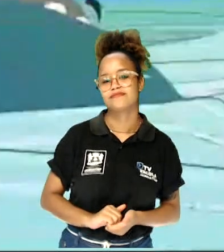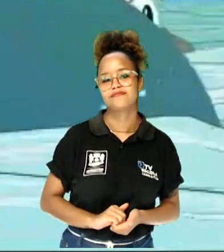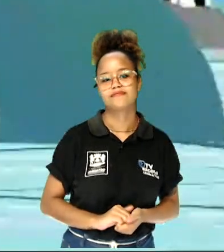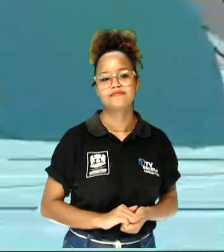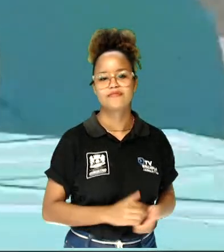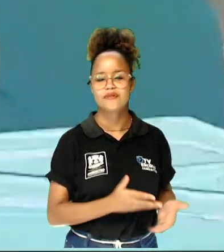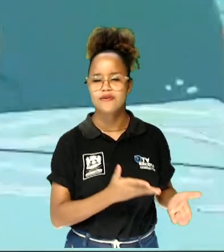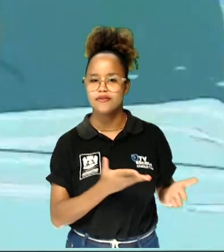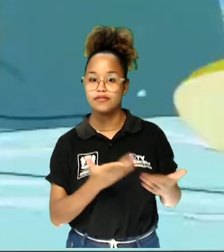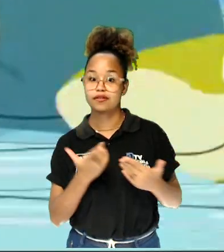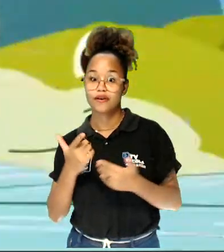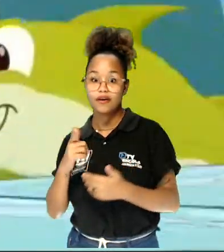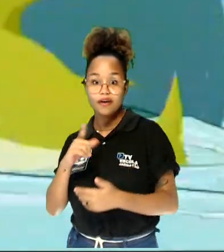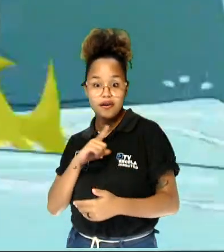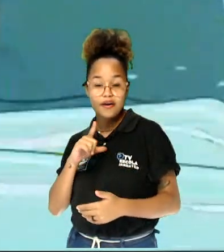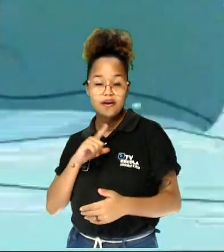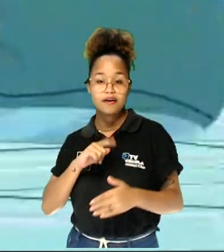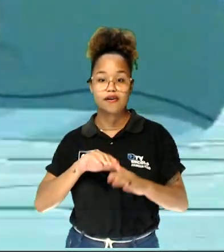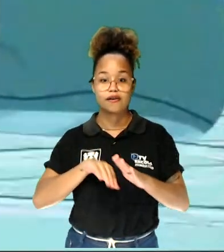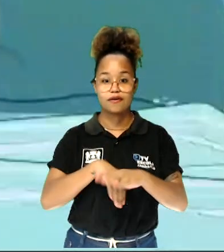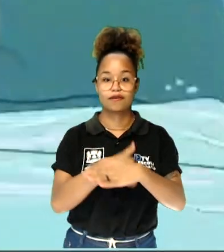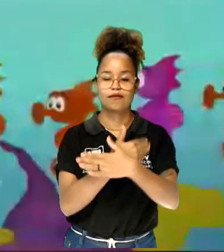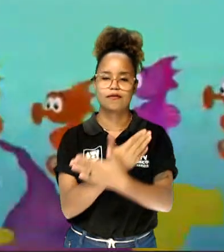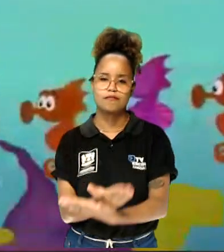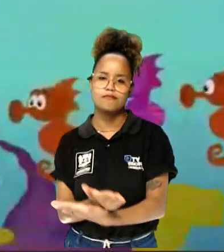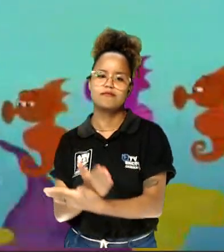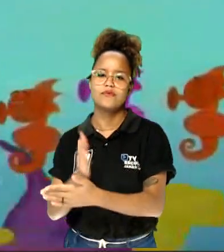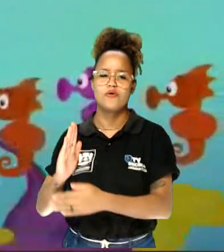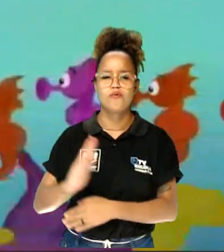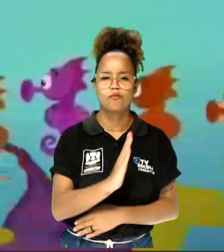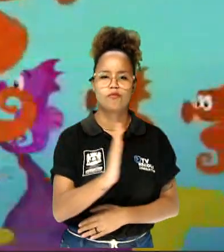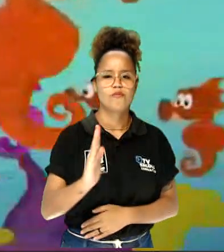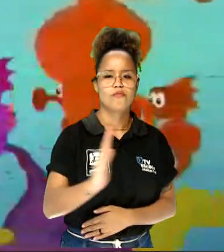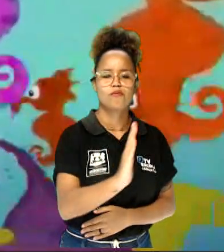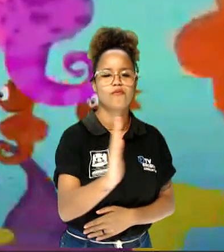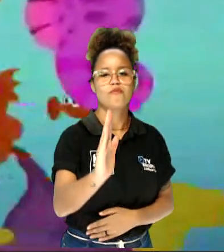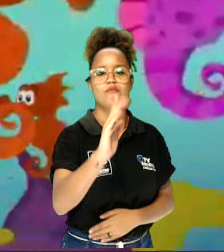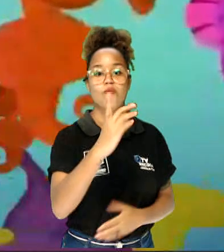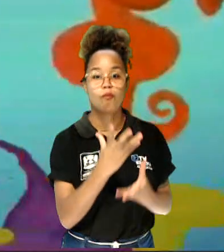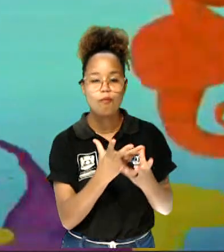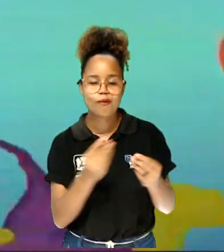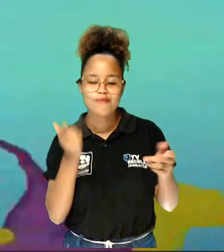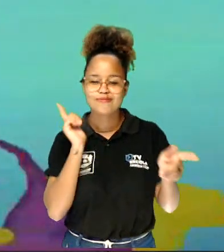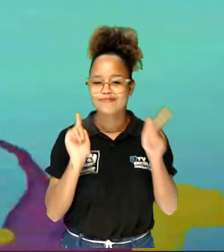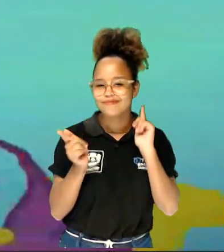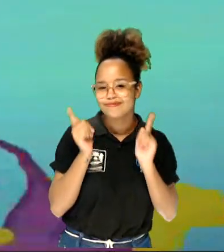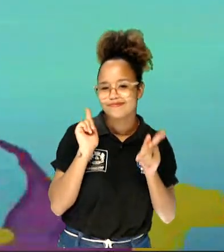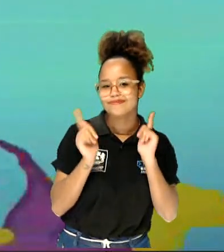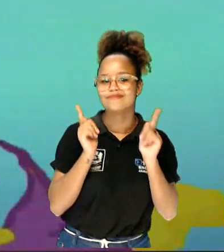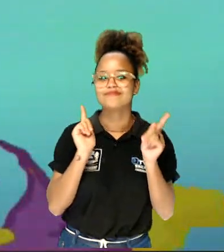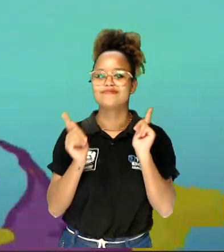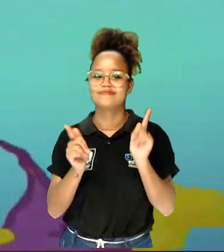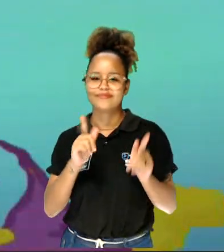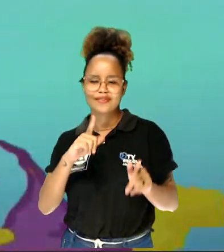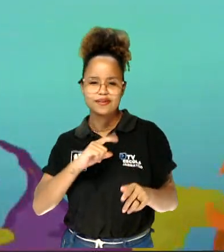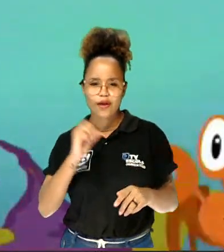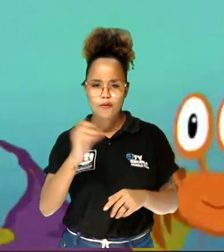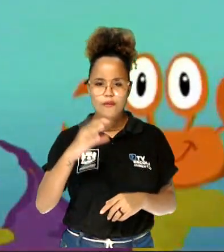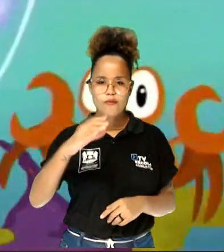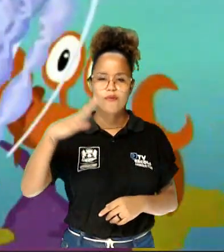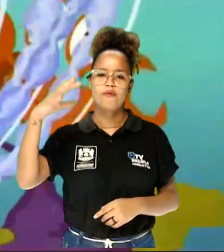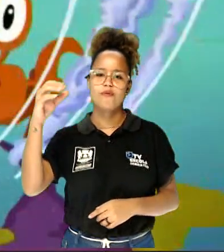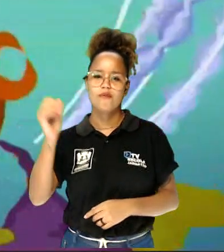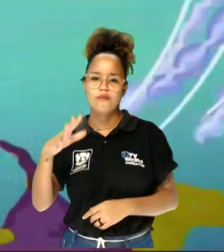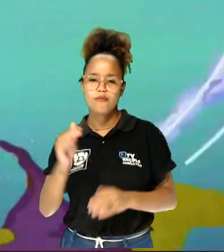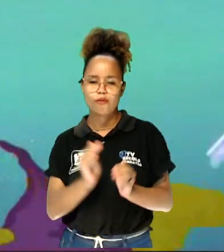Tem a baleia, o tubarão, limão, cavalo marinho e muita diversão. Tem água viva,